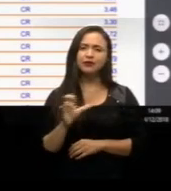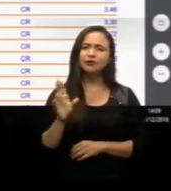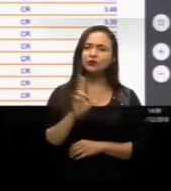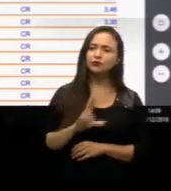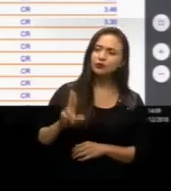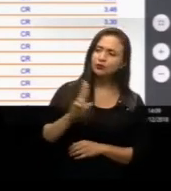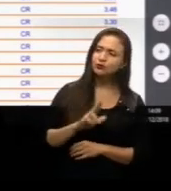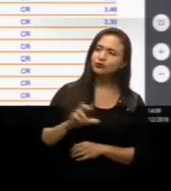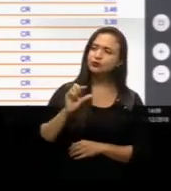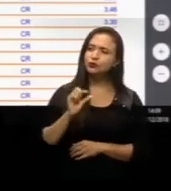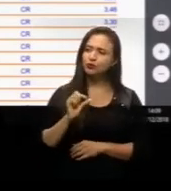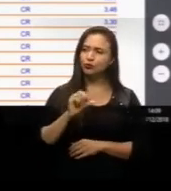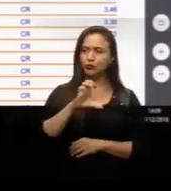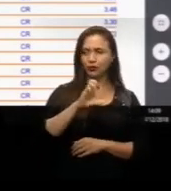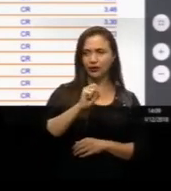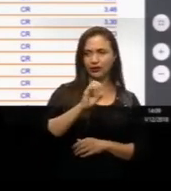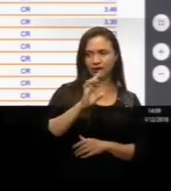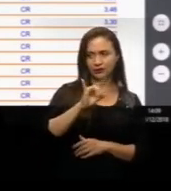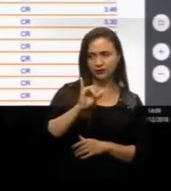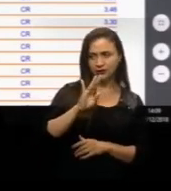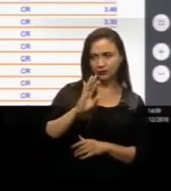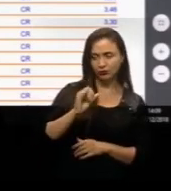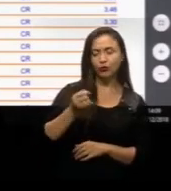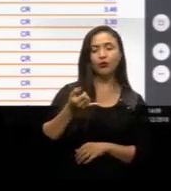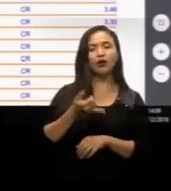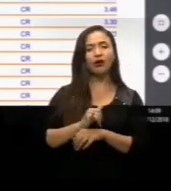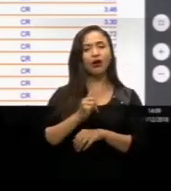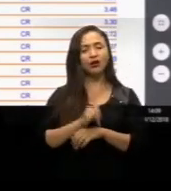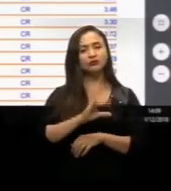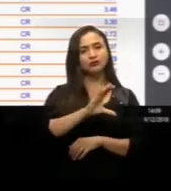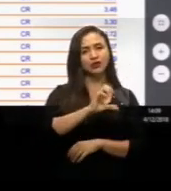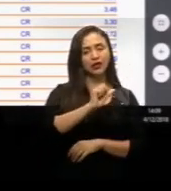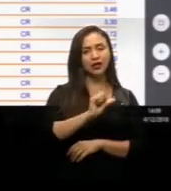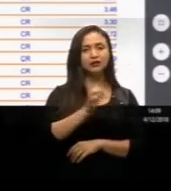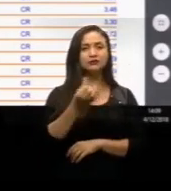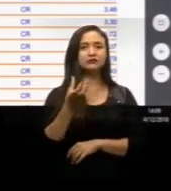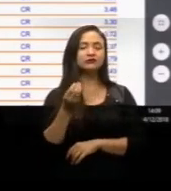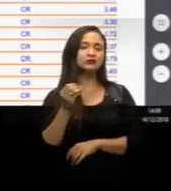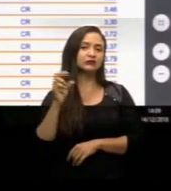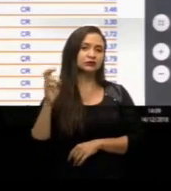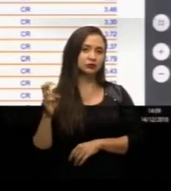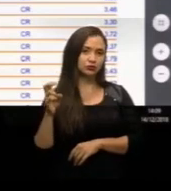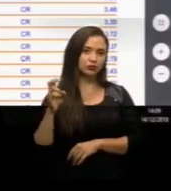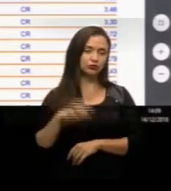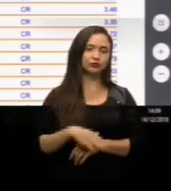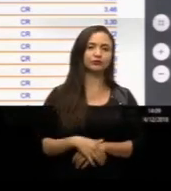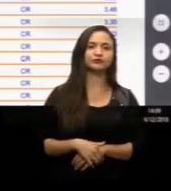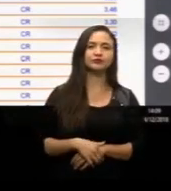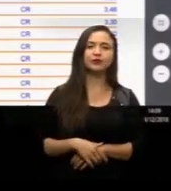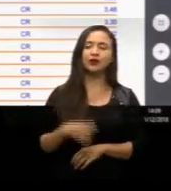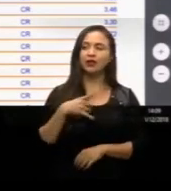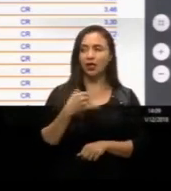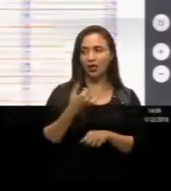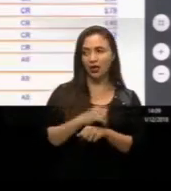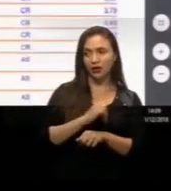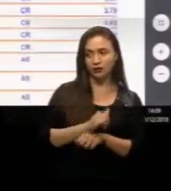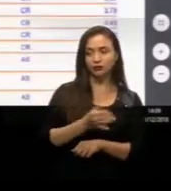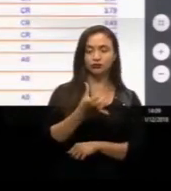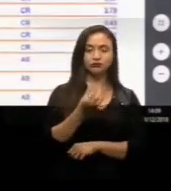como estribo o aço CA 60 de 5, né? Então, aço CA